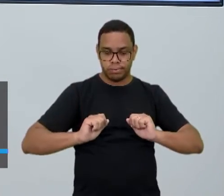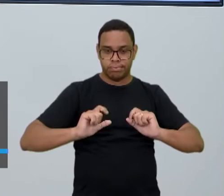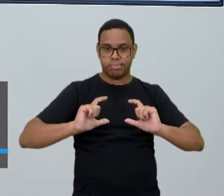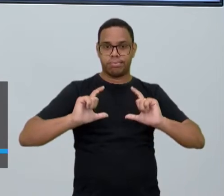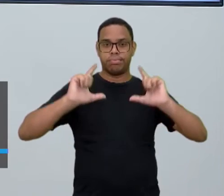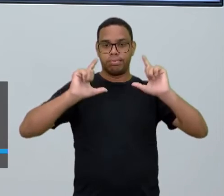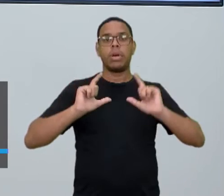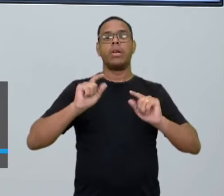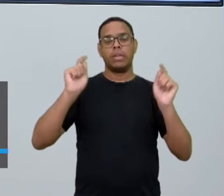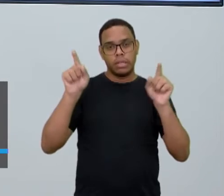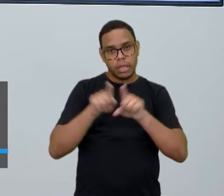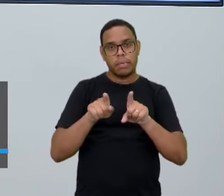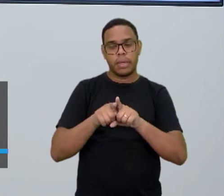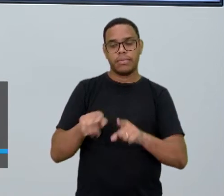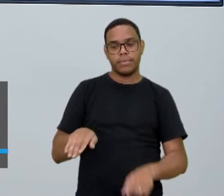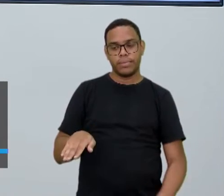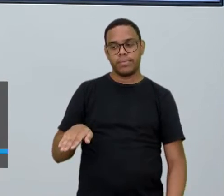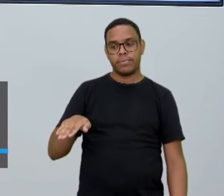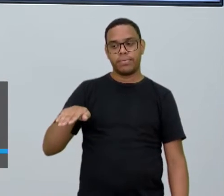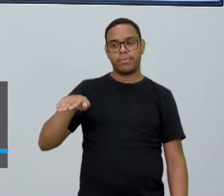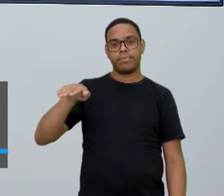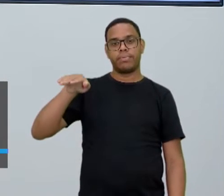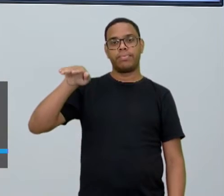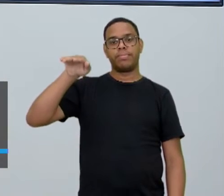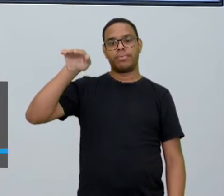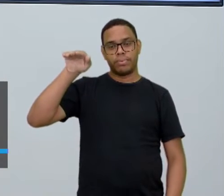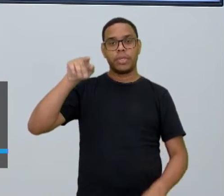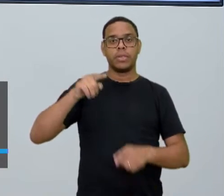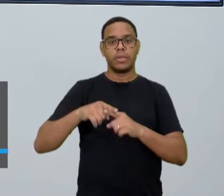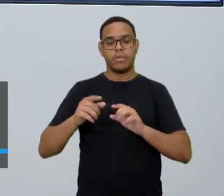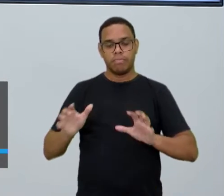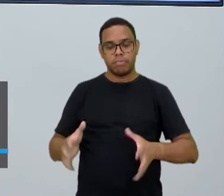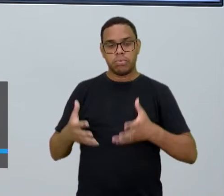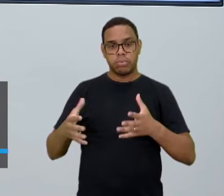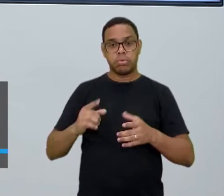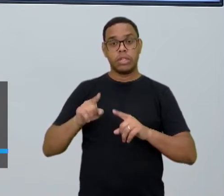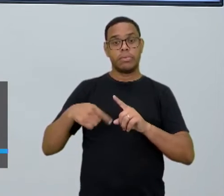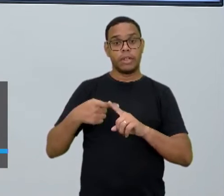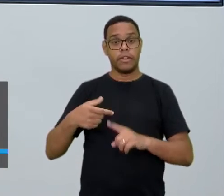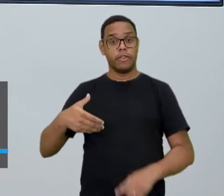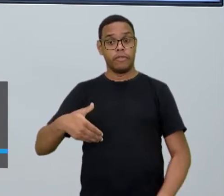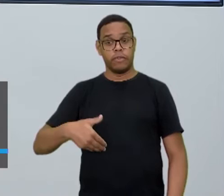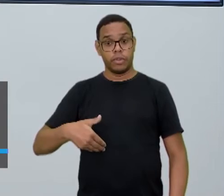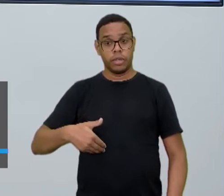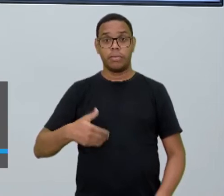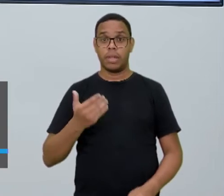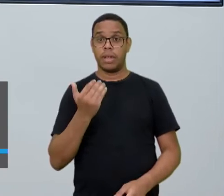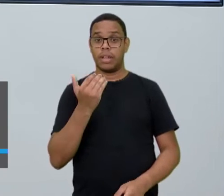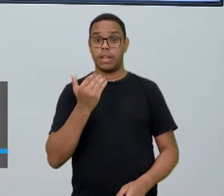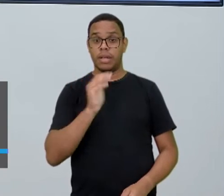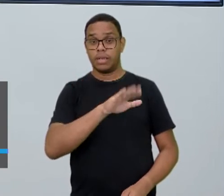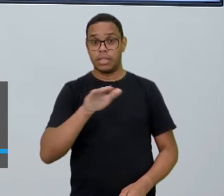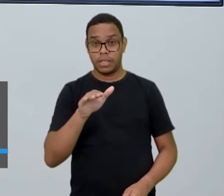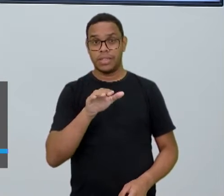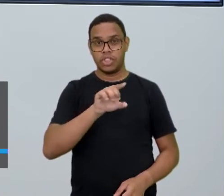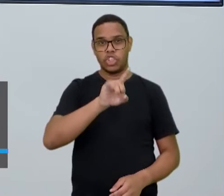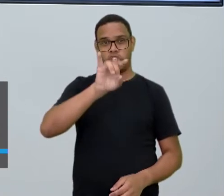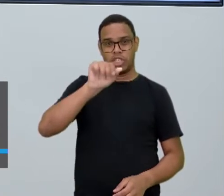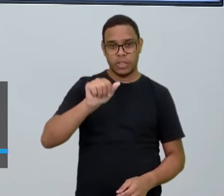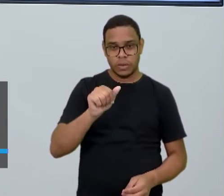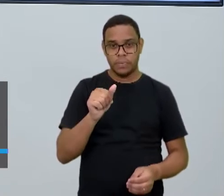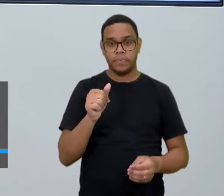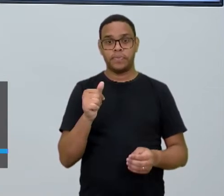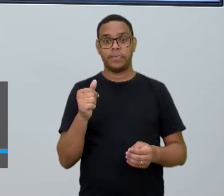também crescer, justamente porque eu tenho ali, olha, a estimulação da fome. Então as crianças aí, olha, durante o dia, né, quando